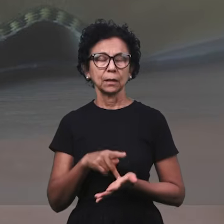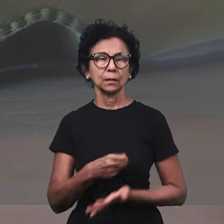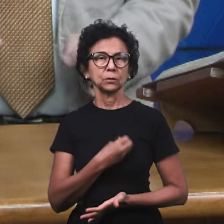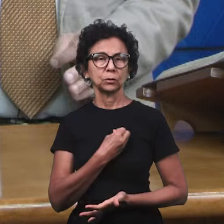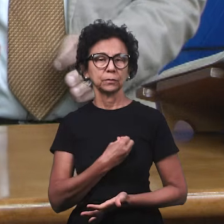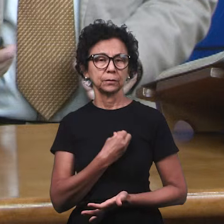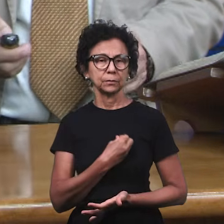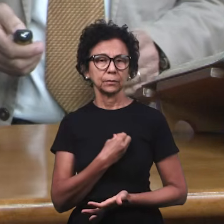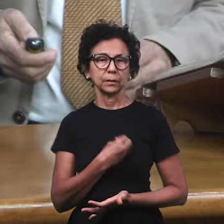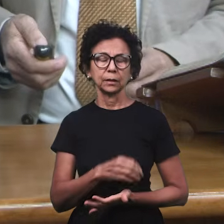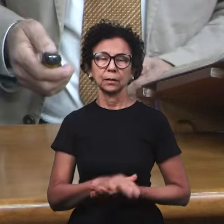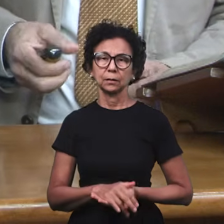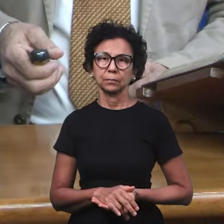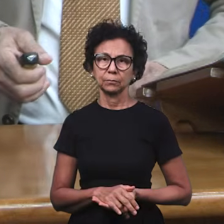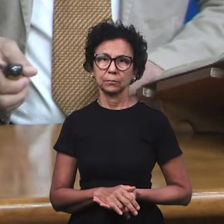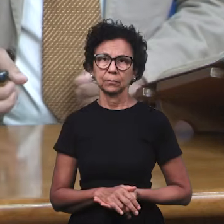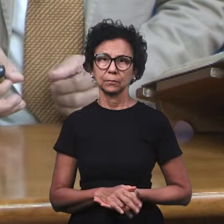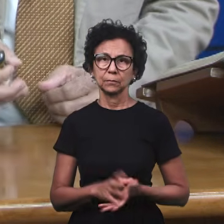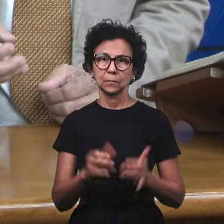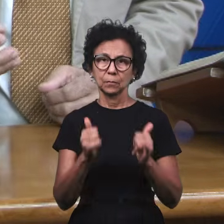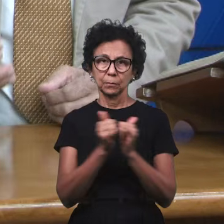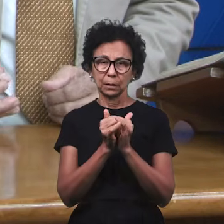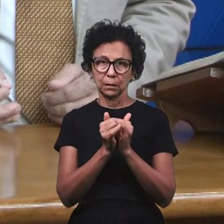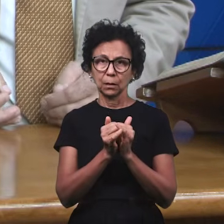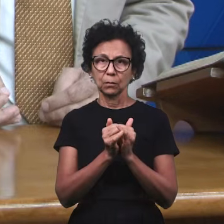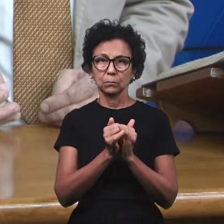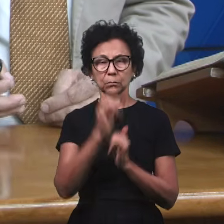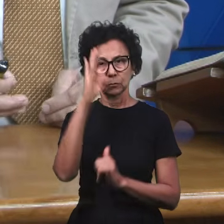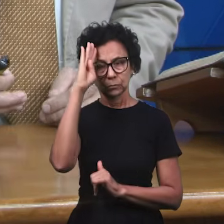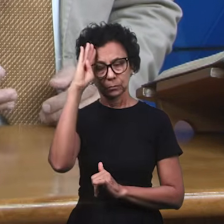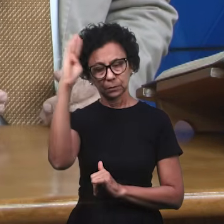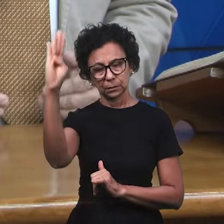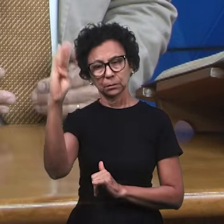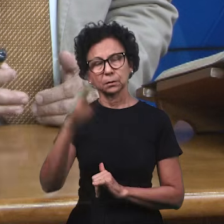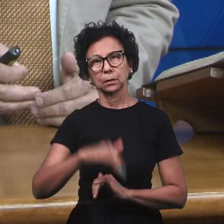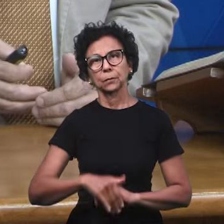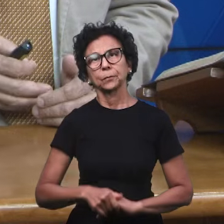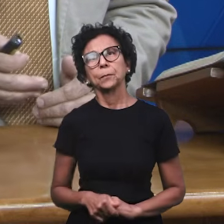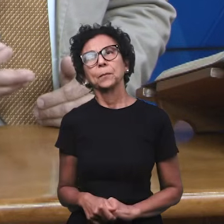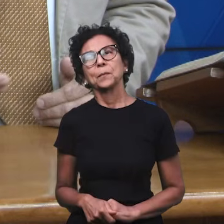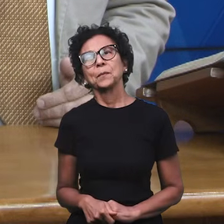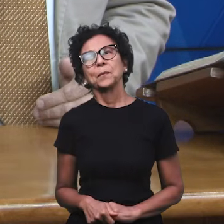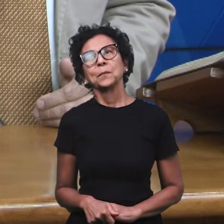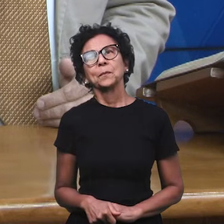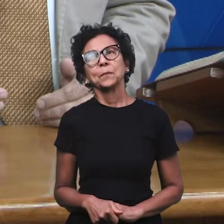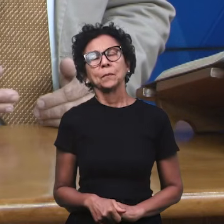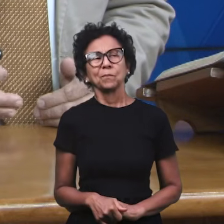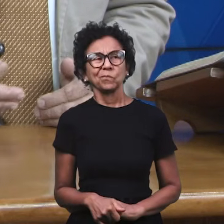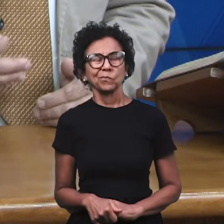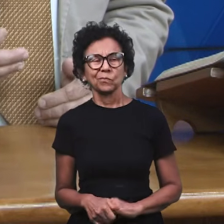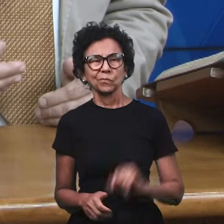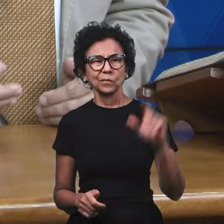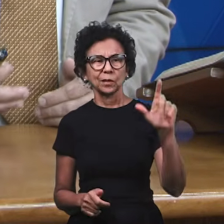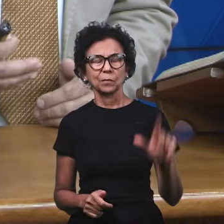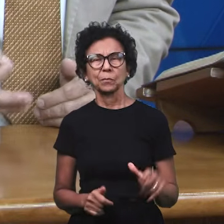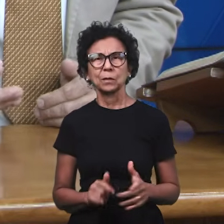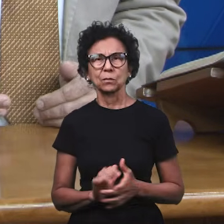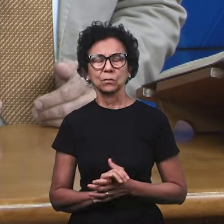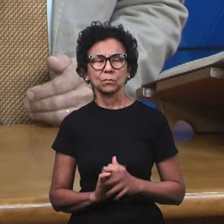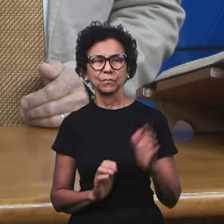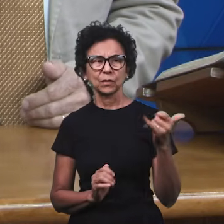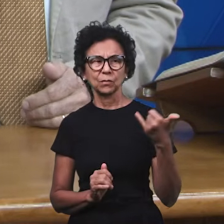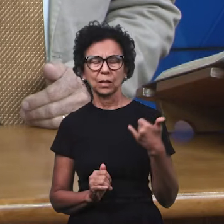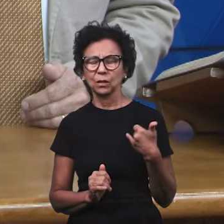homens. Perdão é fundamental. E foi, digamos, alguém falou alguma coisa que você